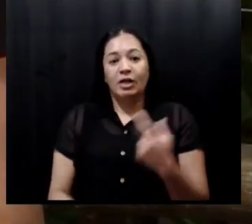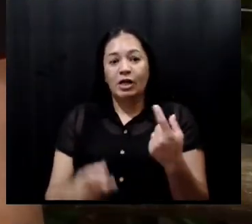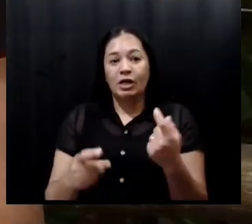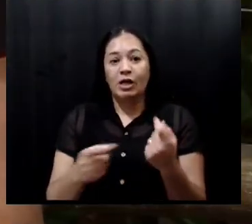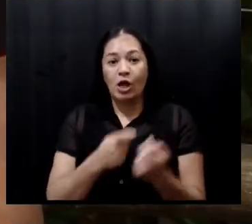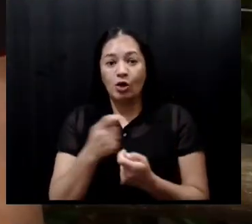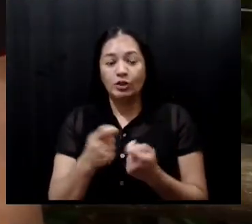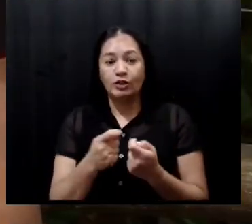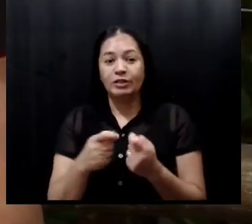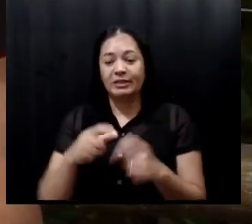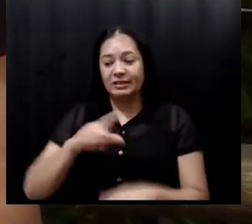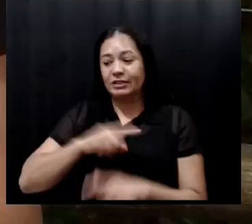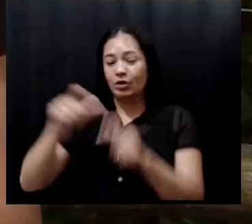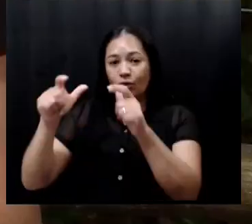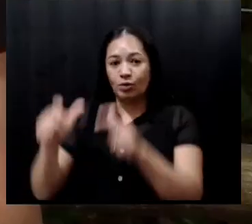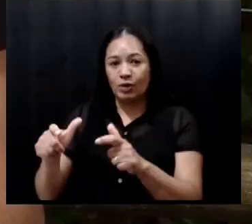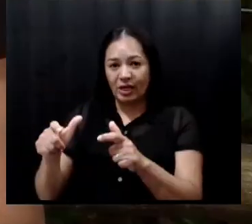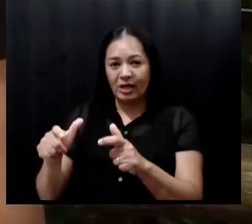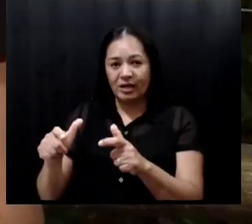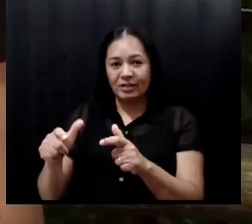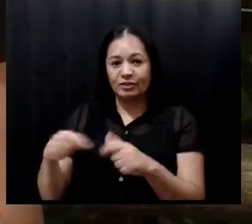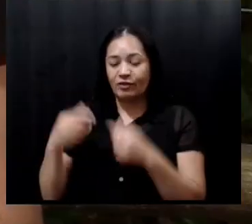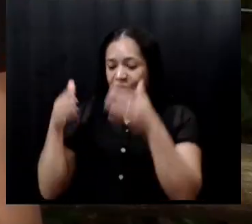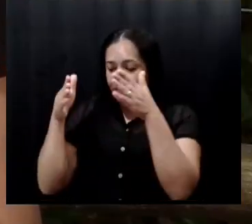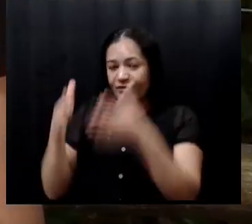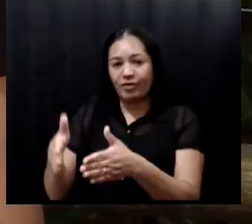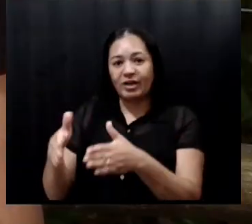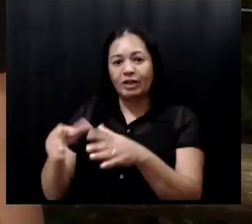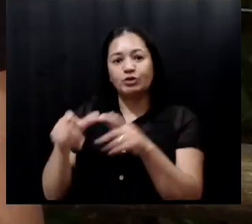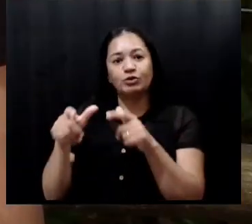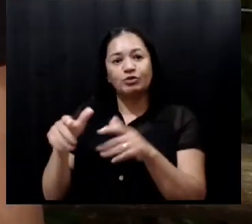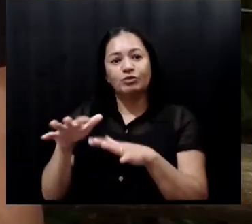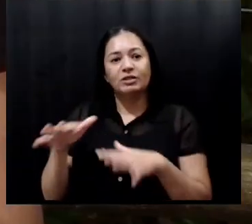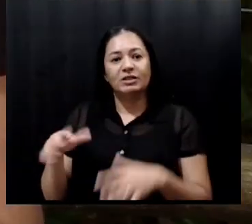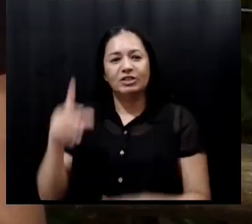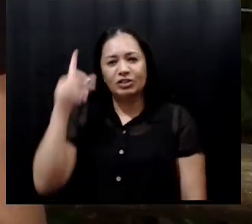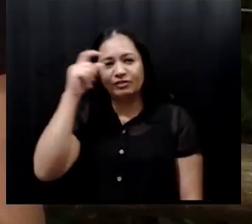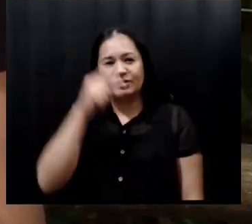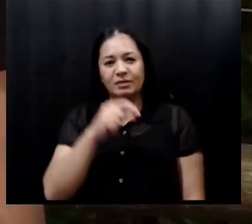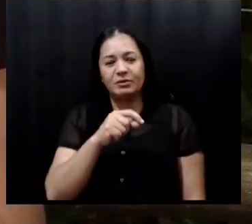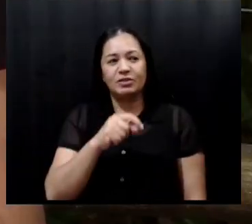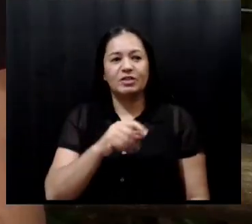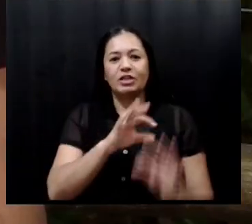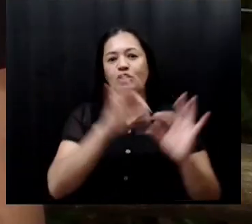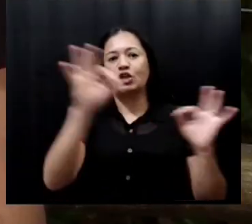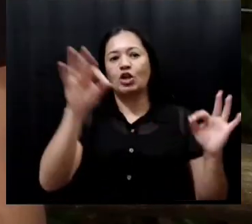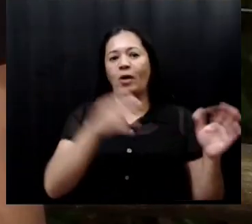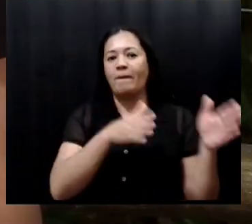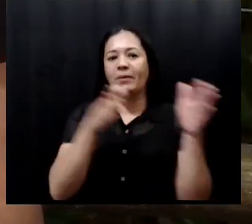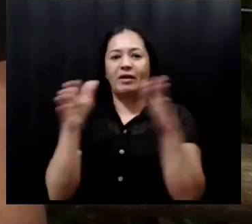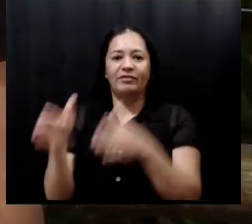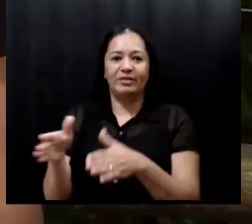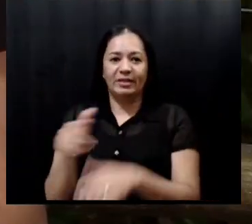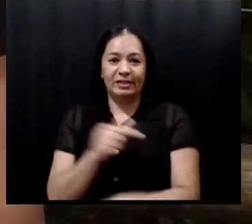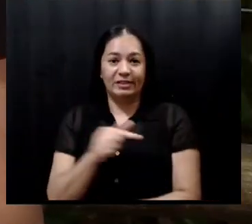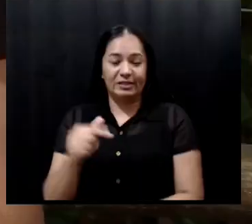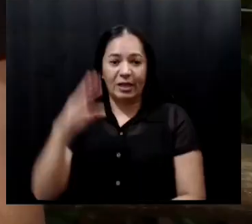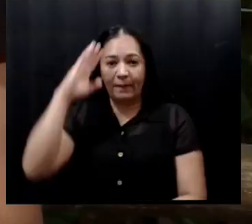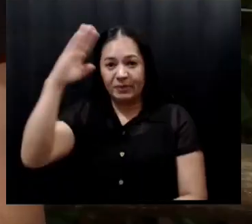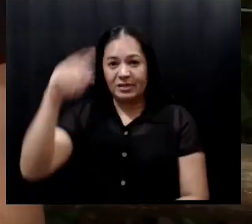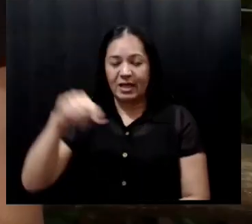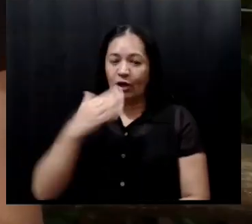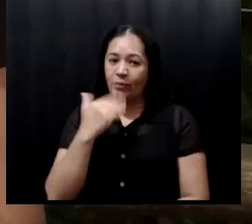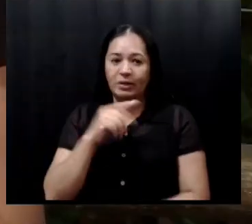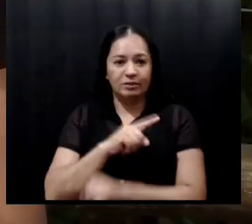muito concentrado numa determinada região. Dificilmente a pessoa sai de muito longe para vir durante a semana, principalmente, se alimentar aqui, né? Fica